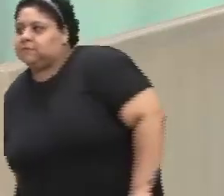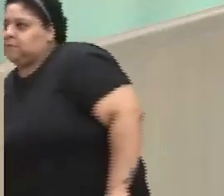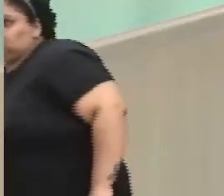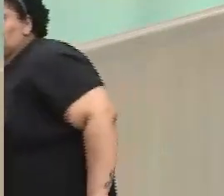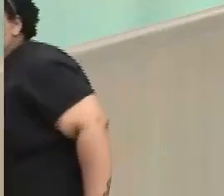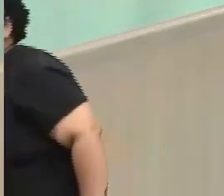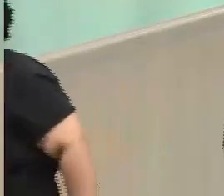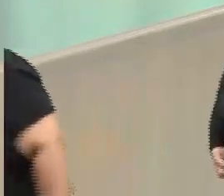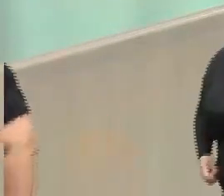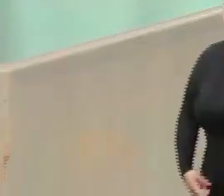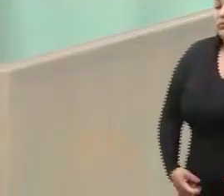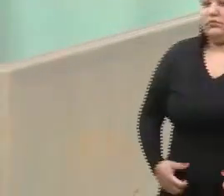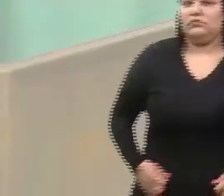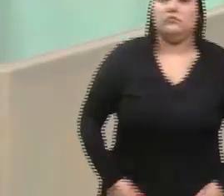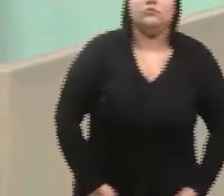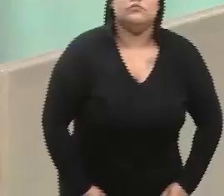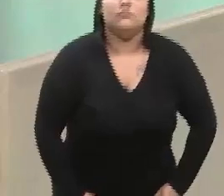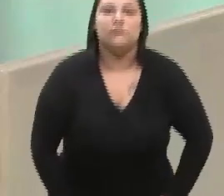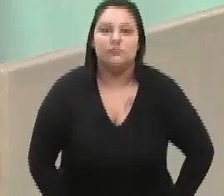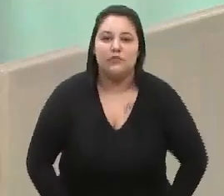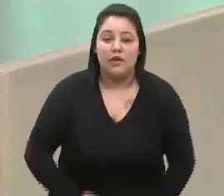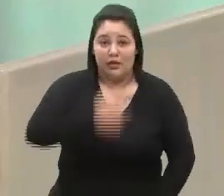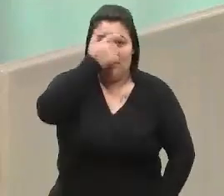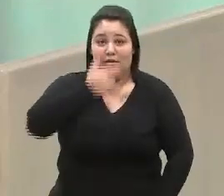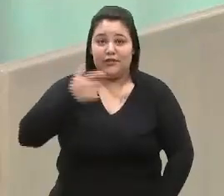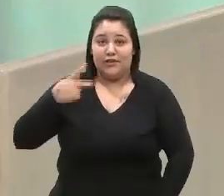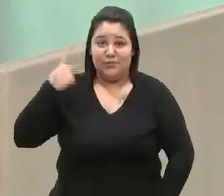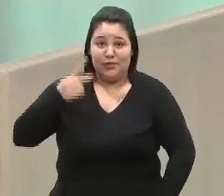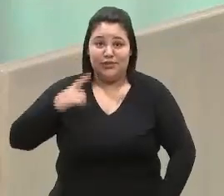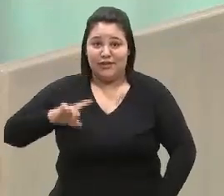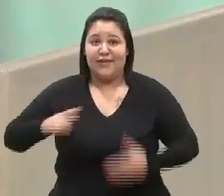Eu acho que a frente tem seu papel.